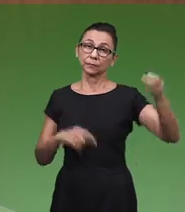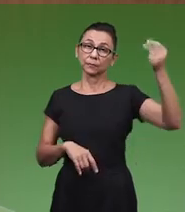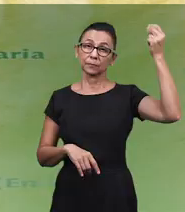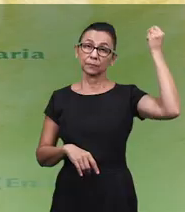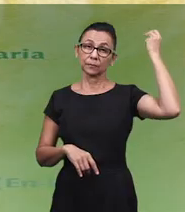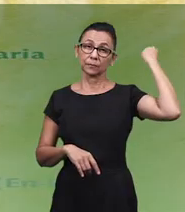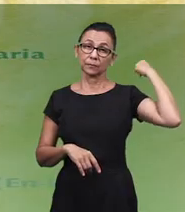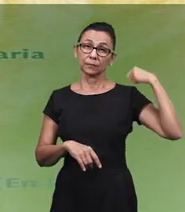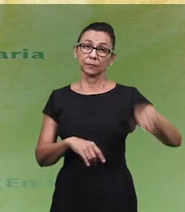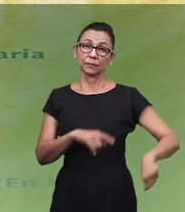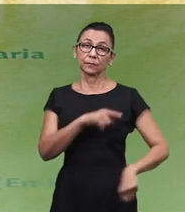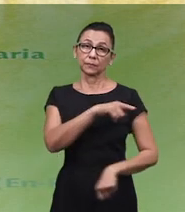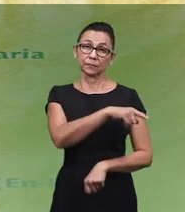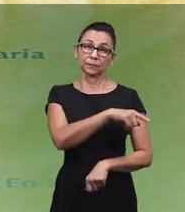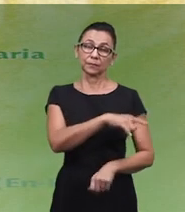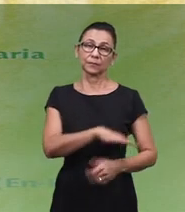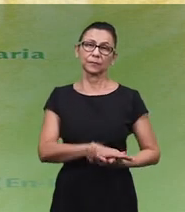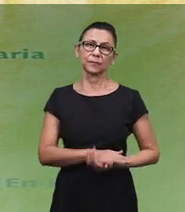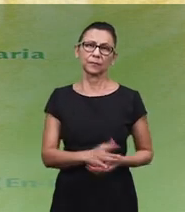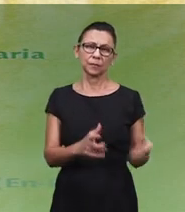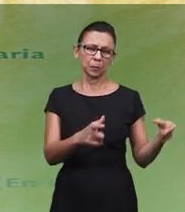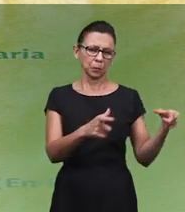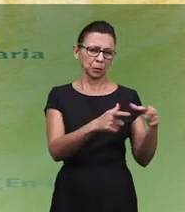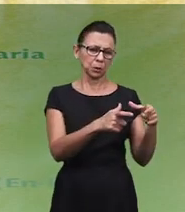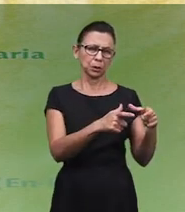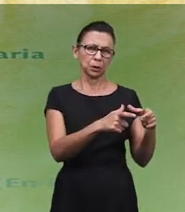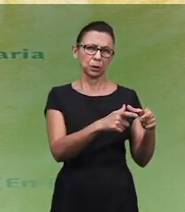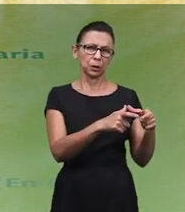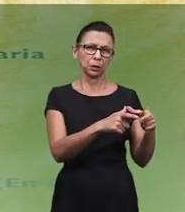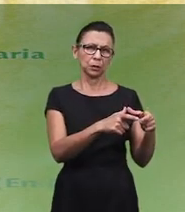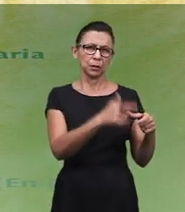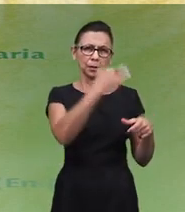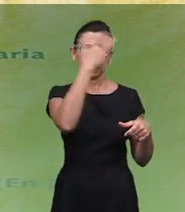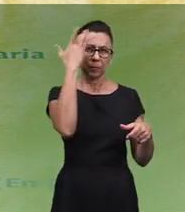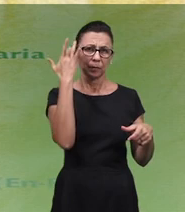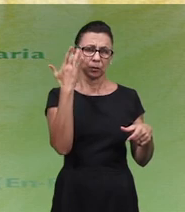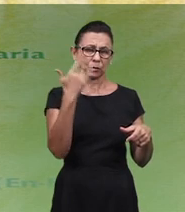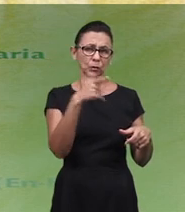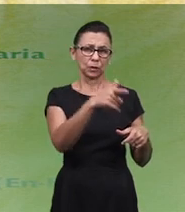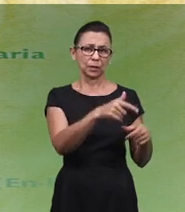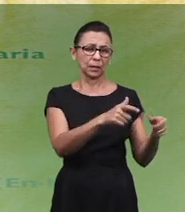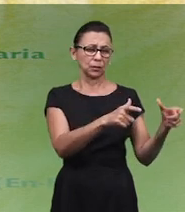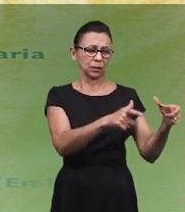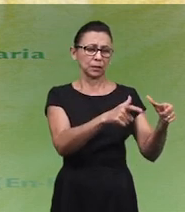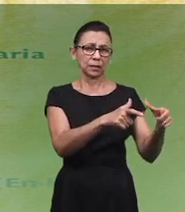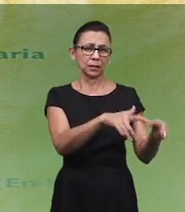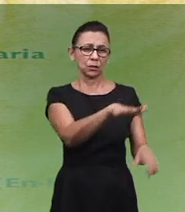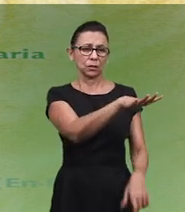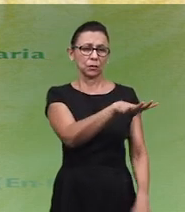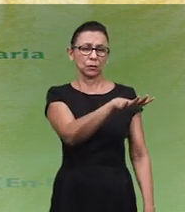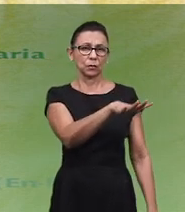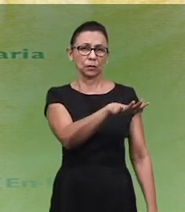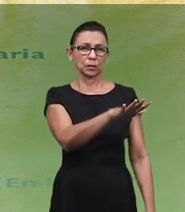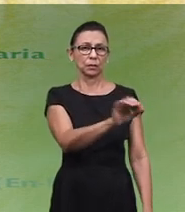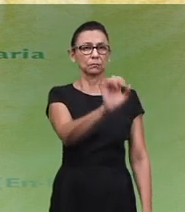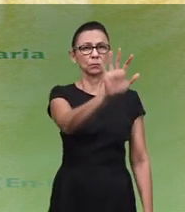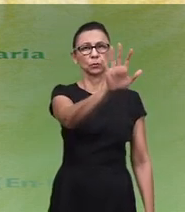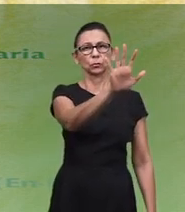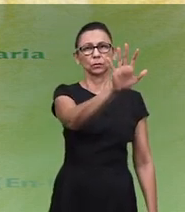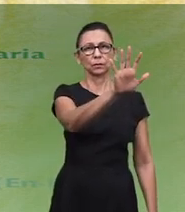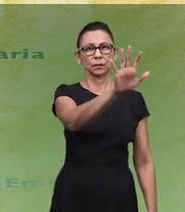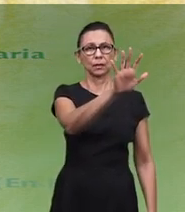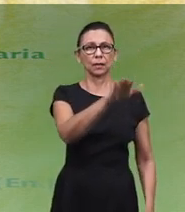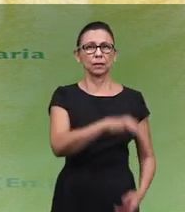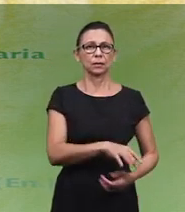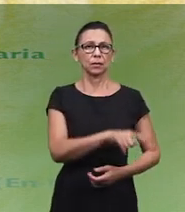ocasião só estava habitado essa pequena região aqui, sudeste, onde tinha uma